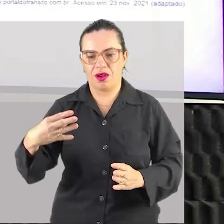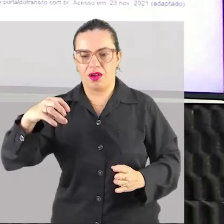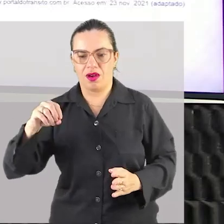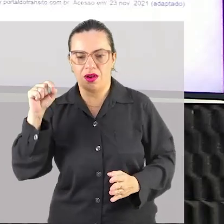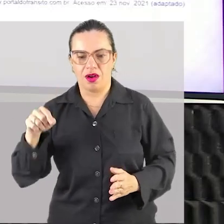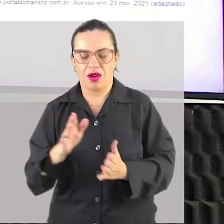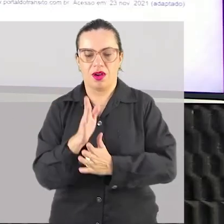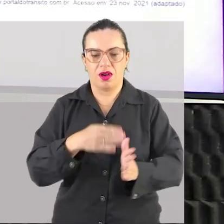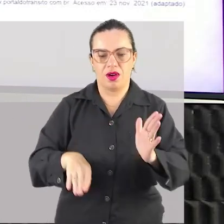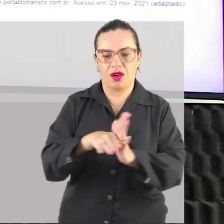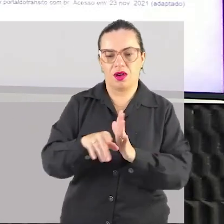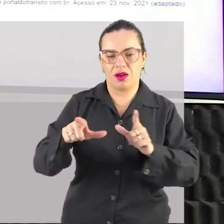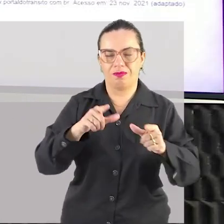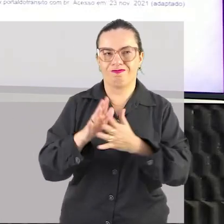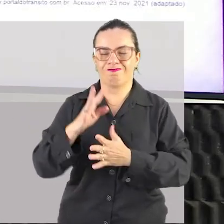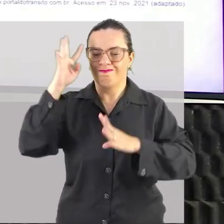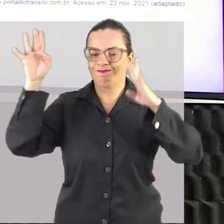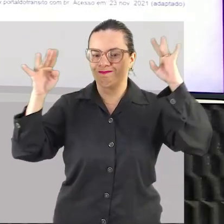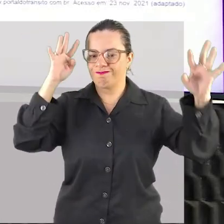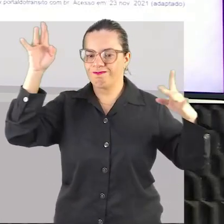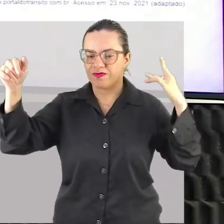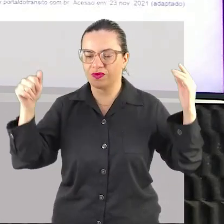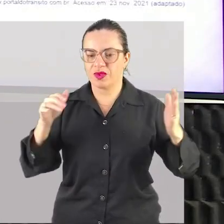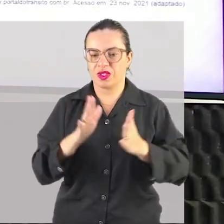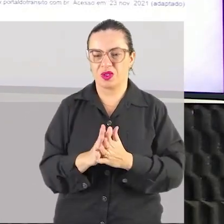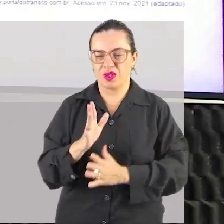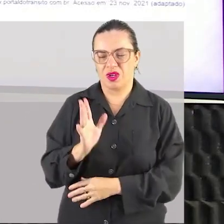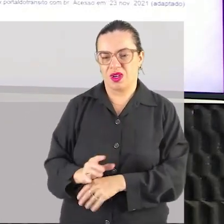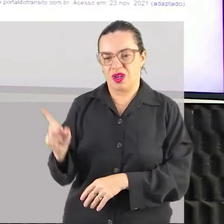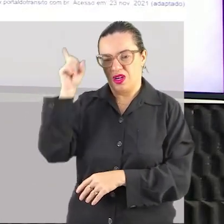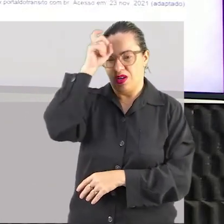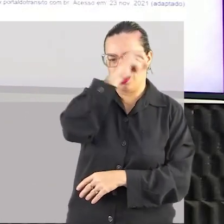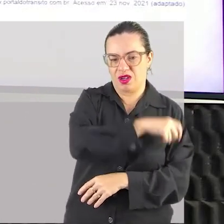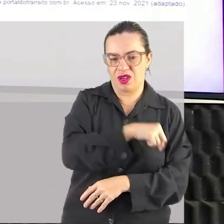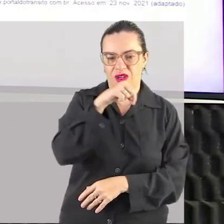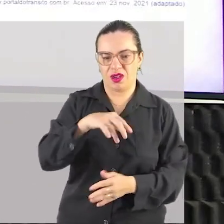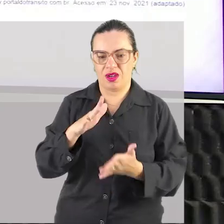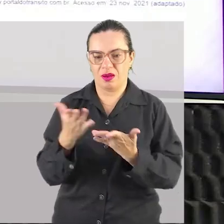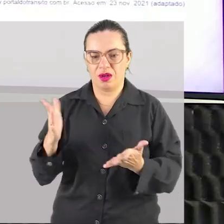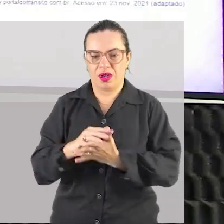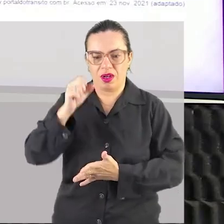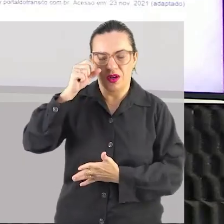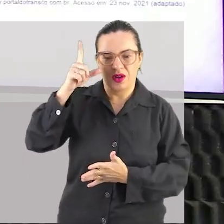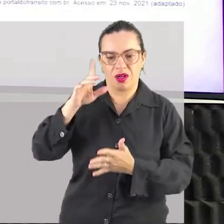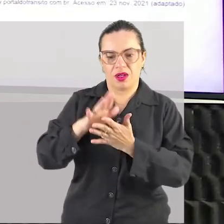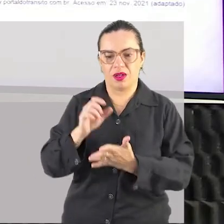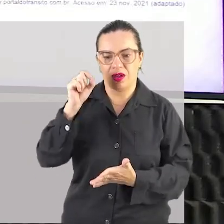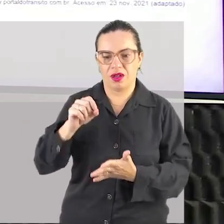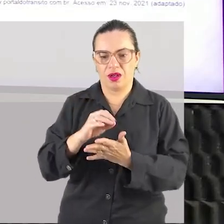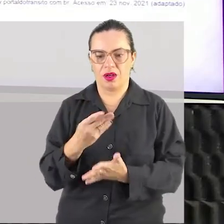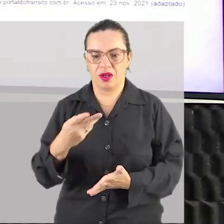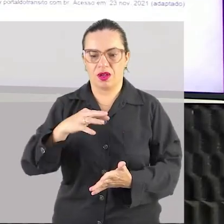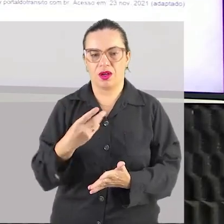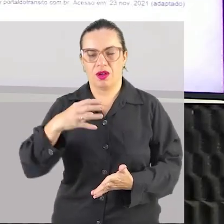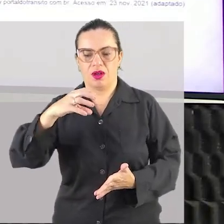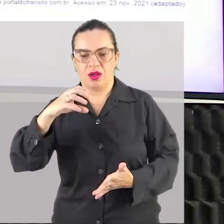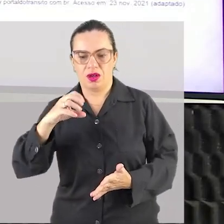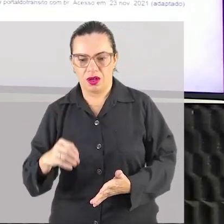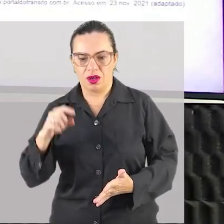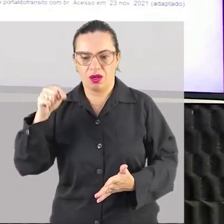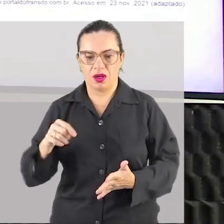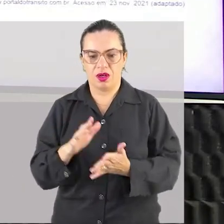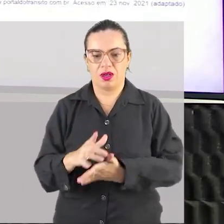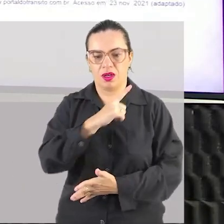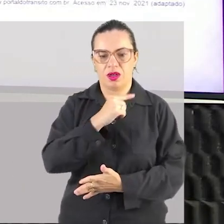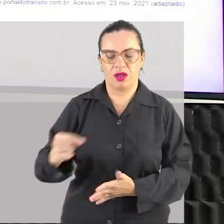que ele enfrenta todos os dias antes das 5 da manhã acordo às 4:30 abre aspas acordo às 4:30 saio de